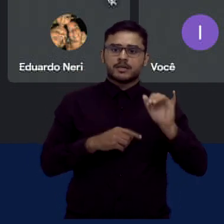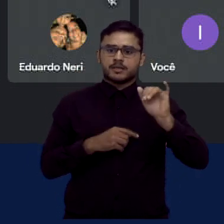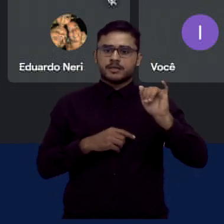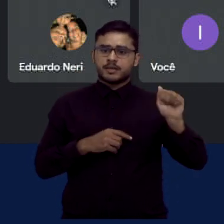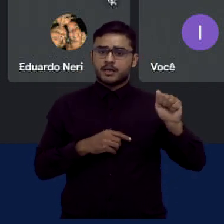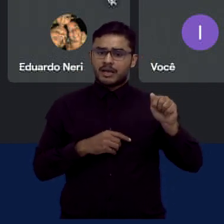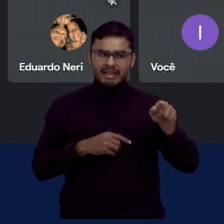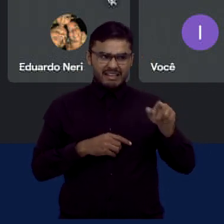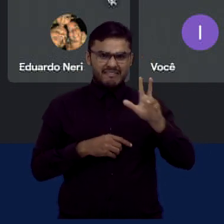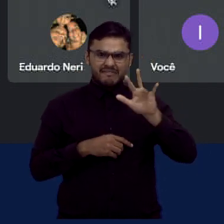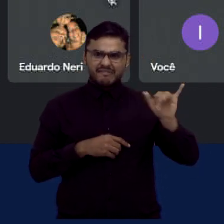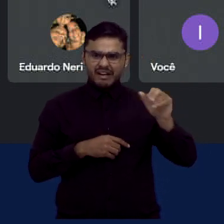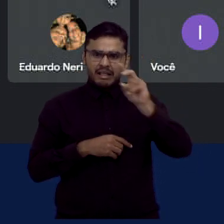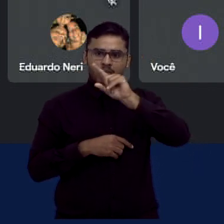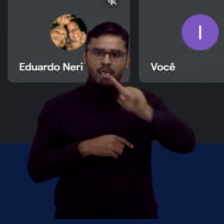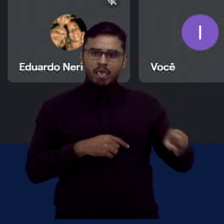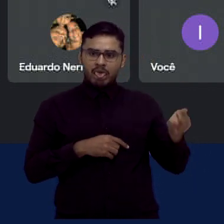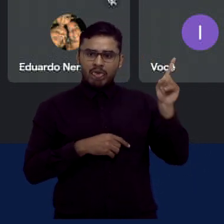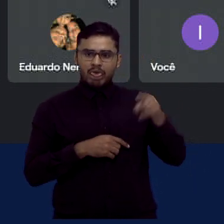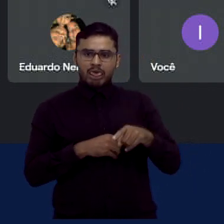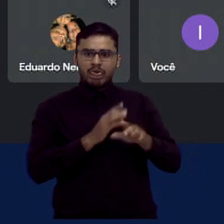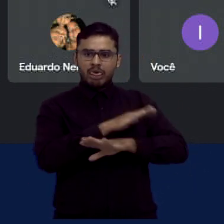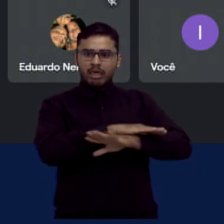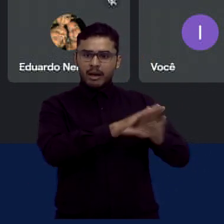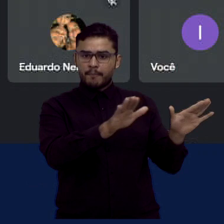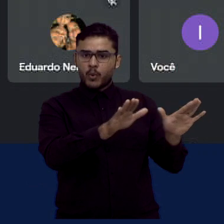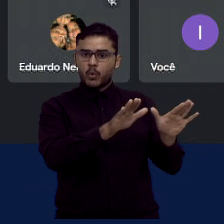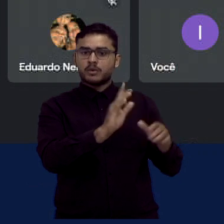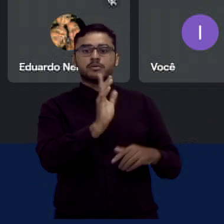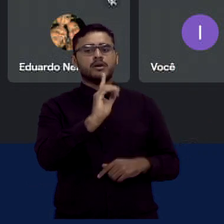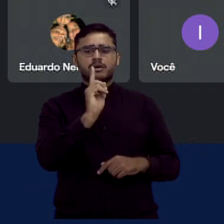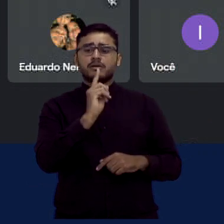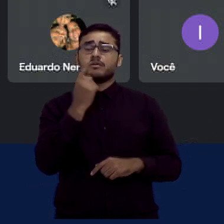deixar de existir. Então, a gente tem que começar a se utilizar dela.